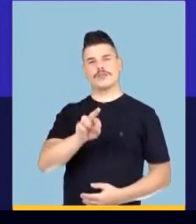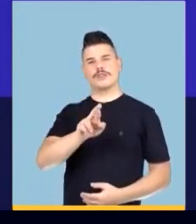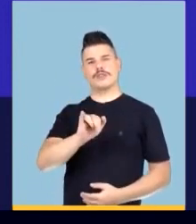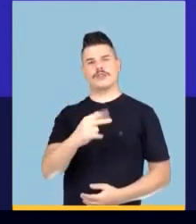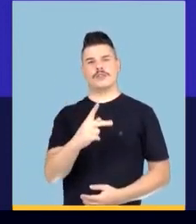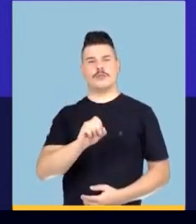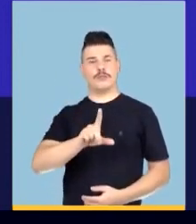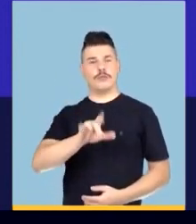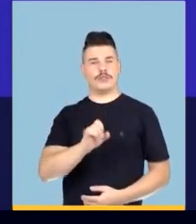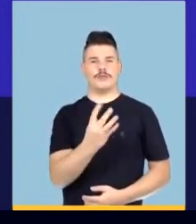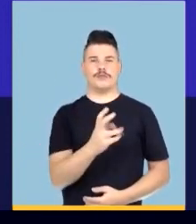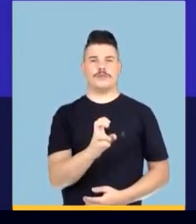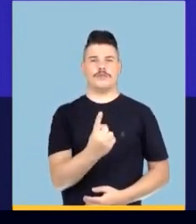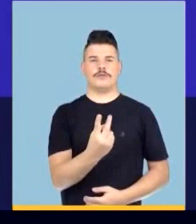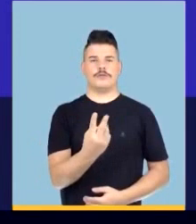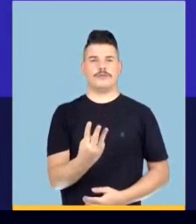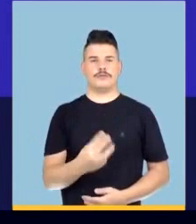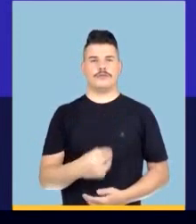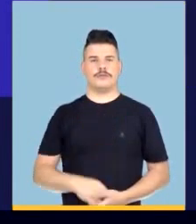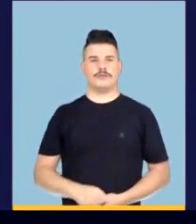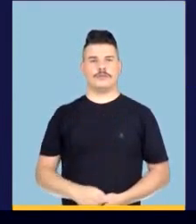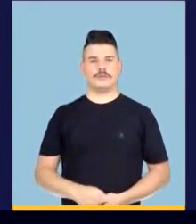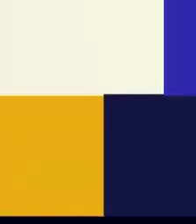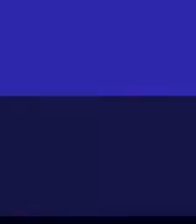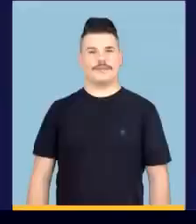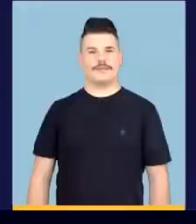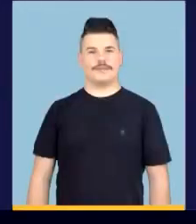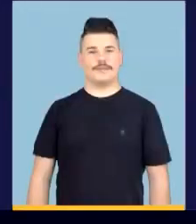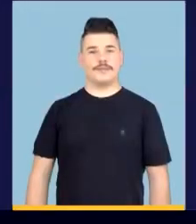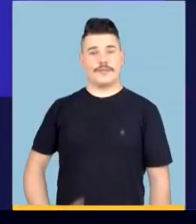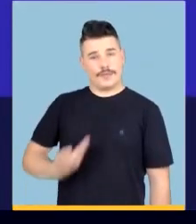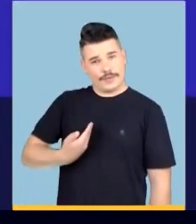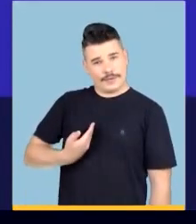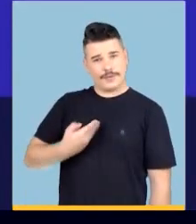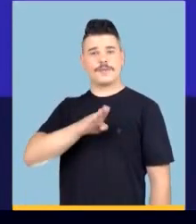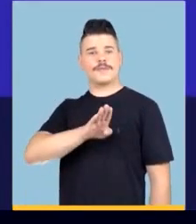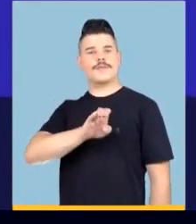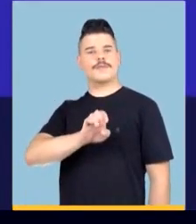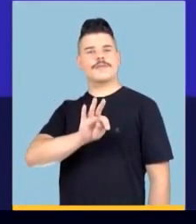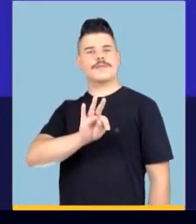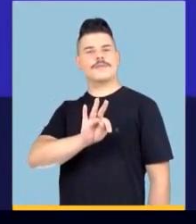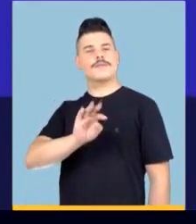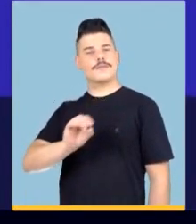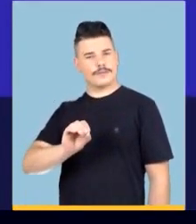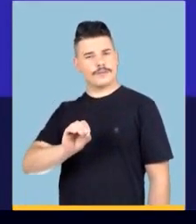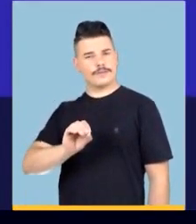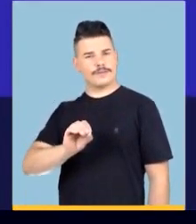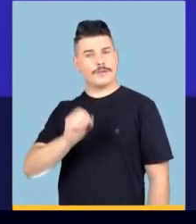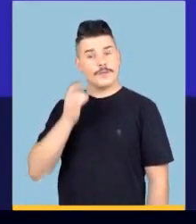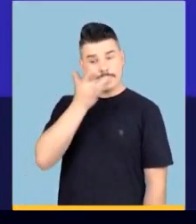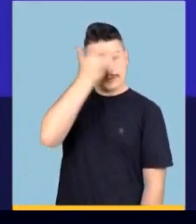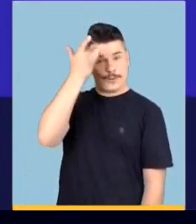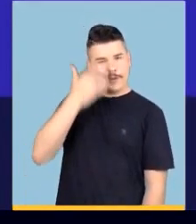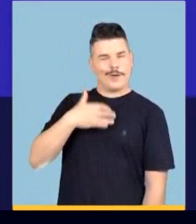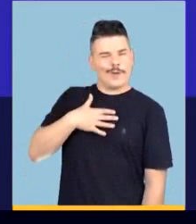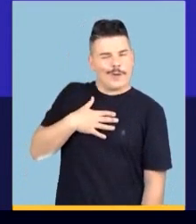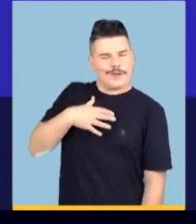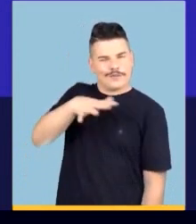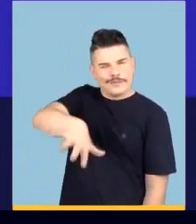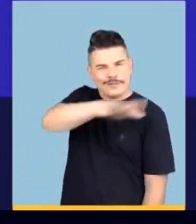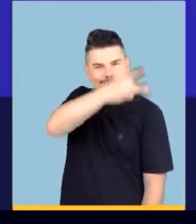Sou o vereador Trípoli, 45123. Sou Beto do Social, gente que gosta de